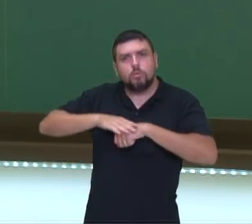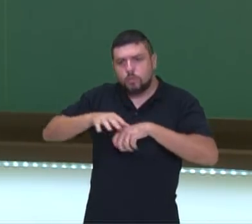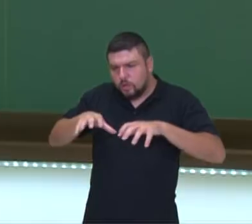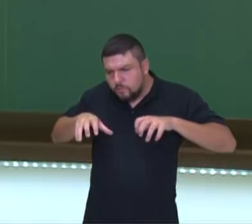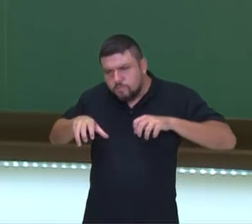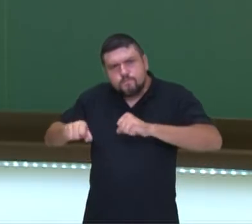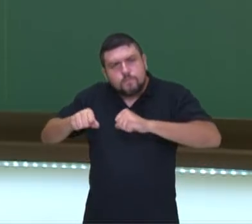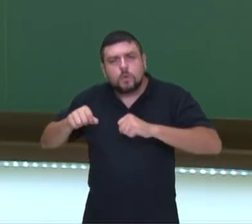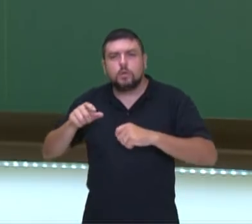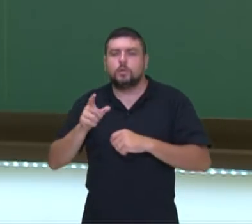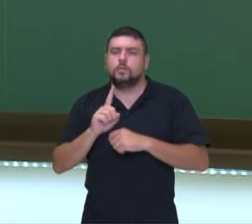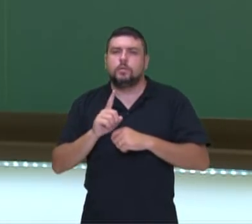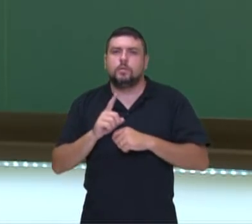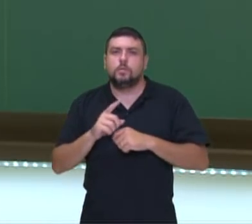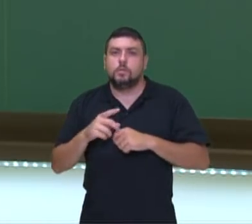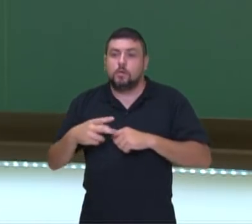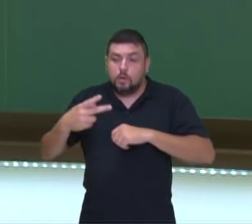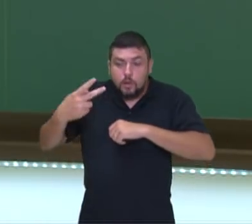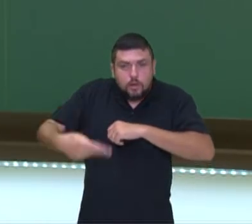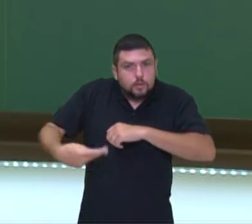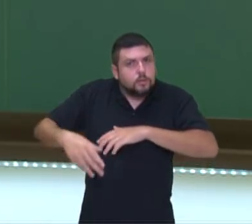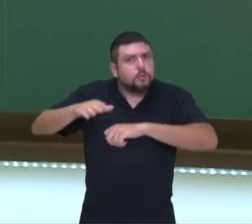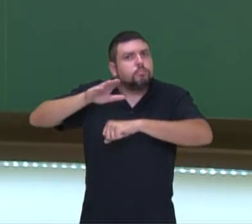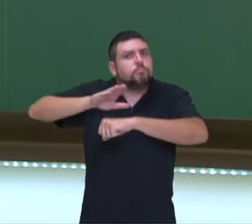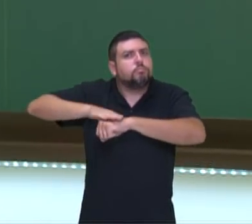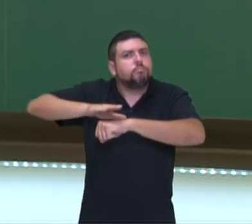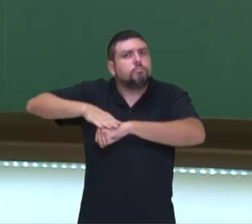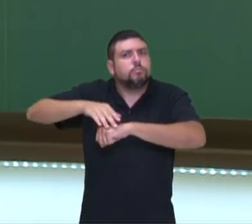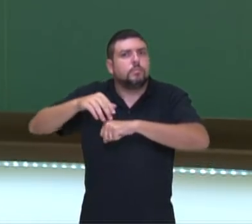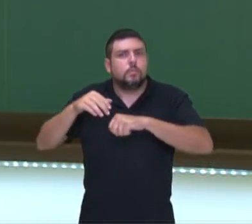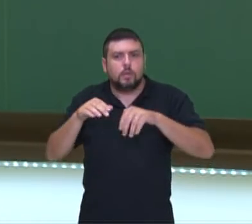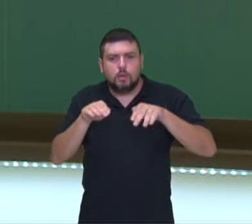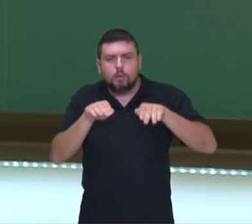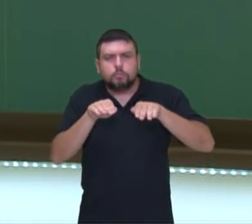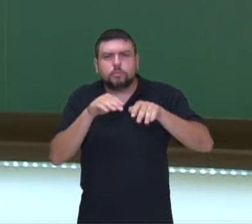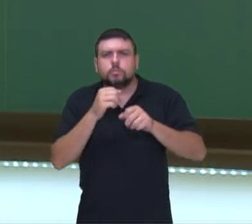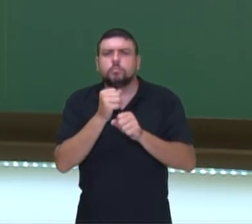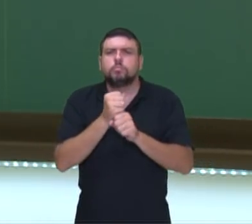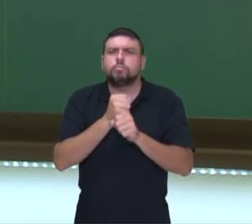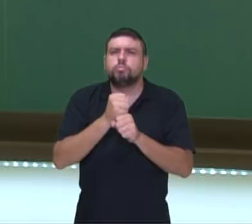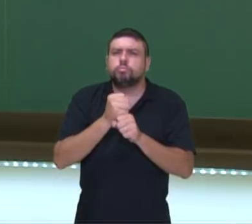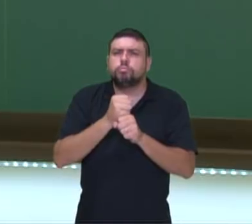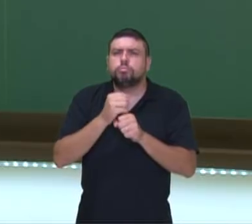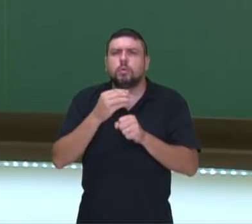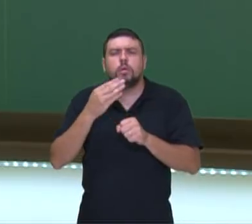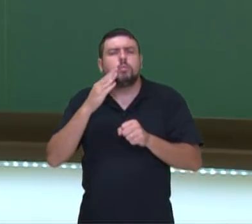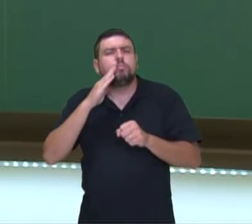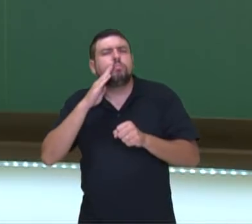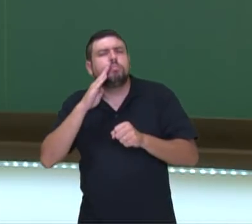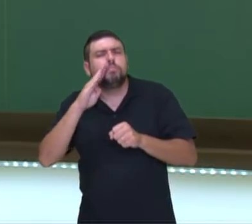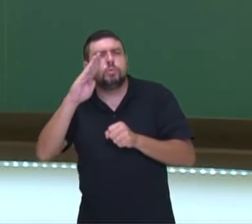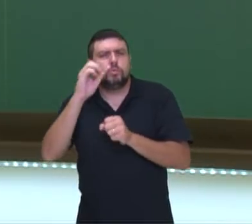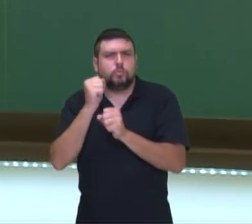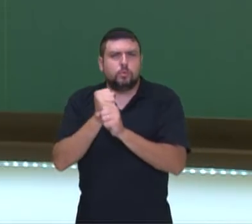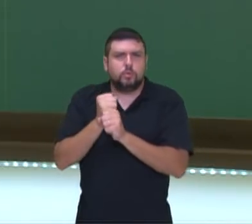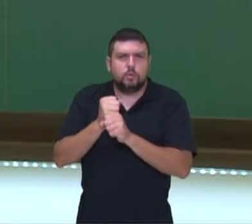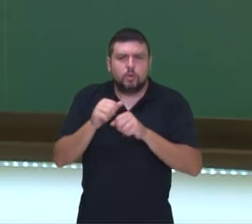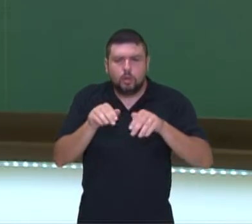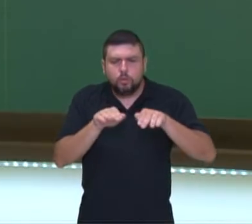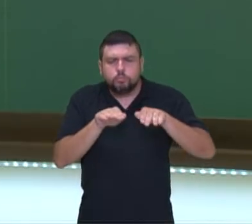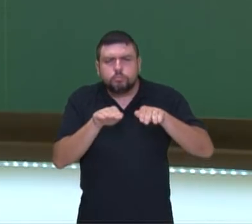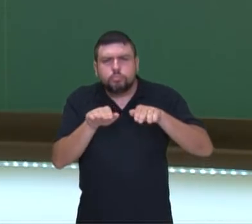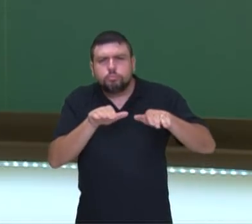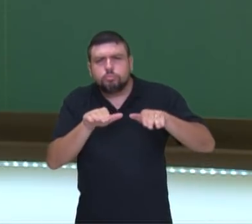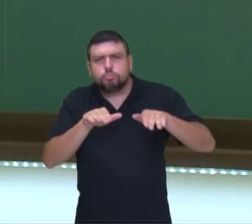movem lentamente durante os anos, dos bilhões de anos do planeta Terra, fazendo com que